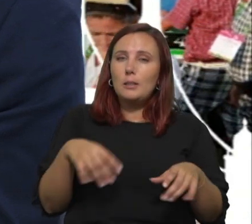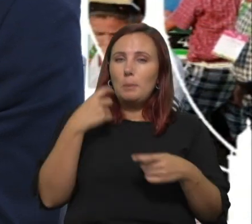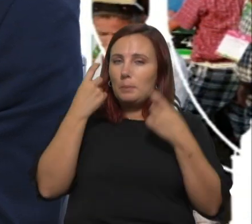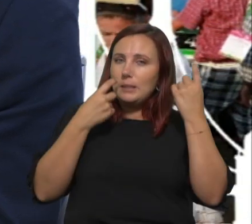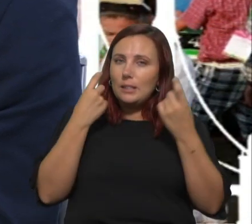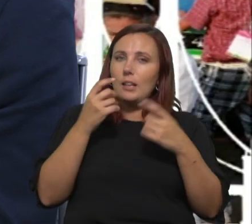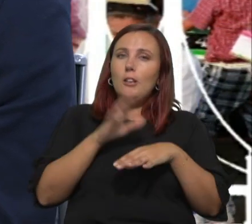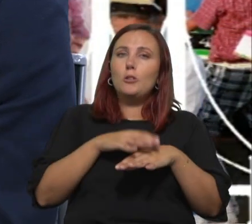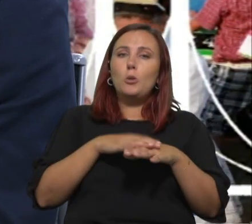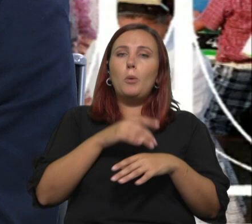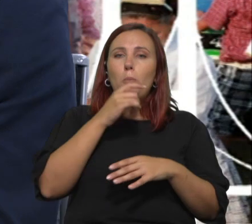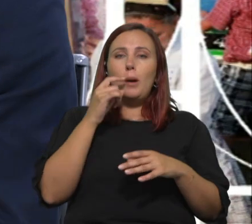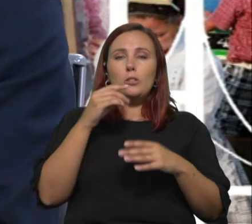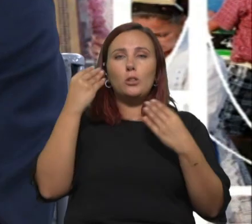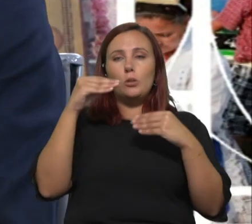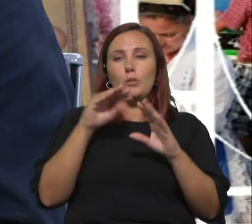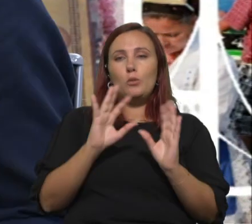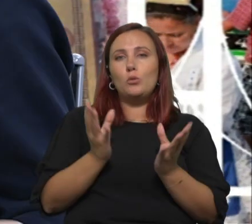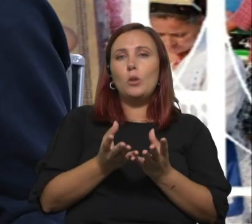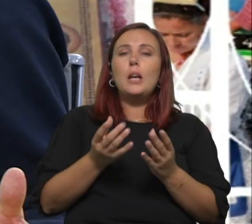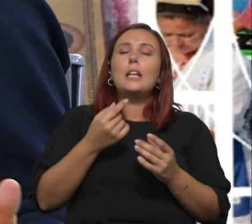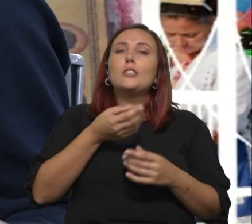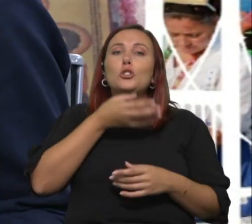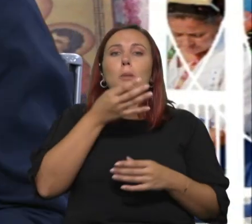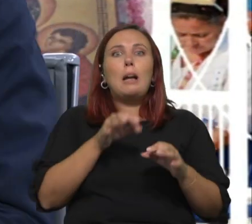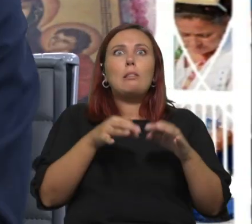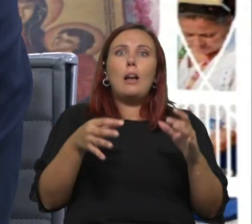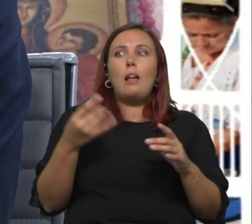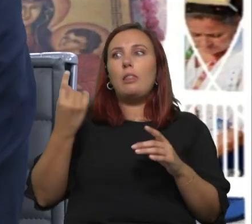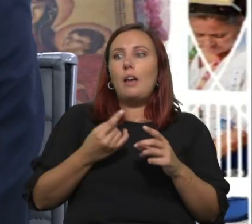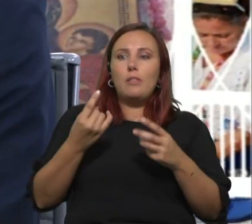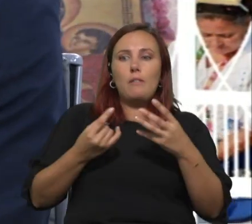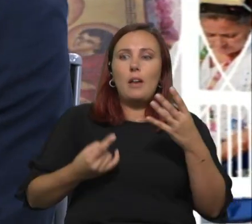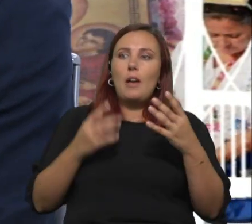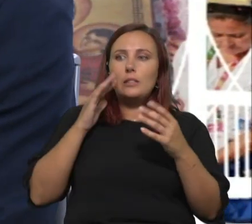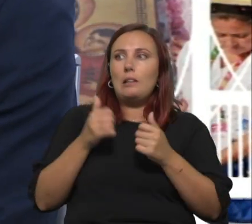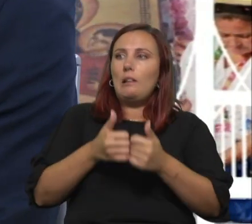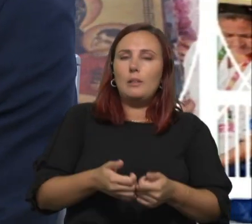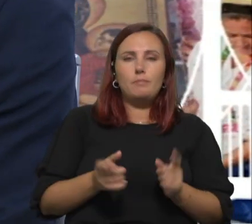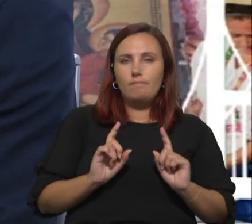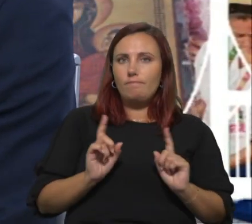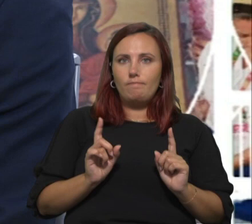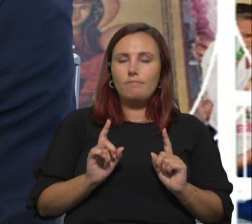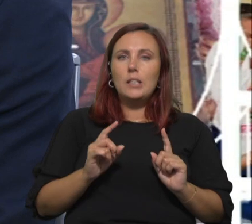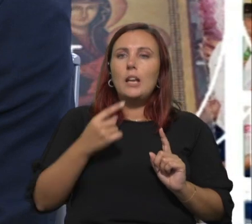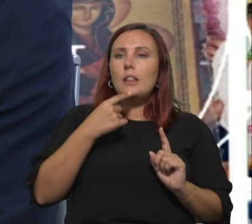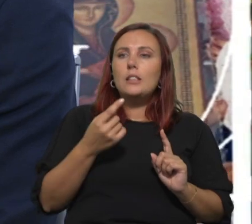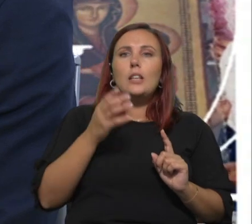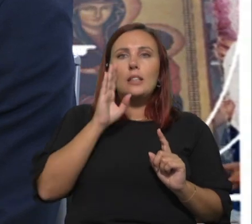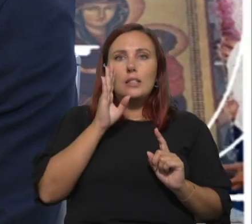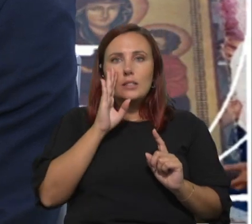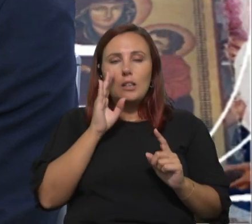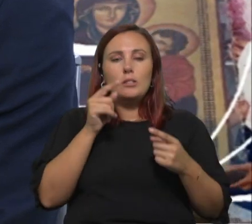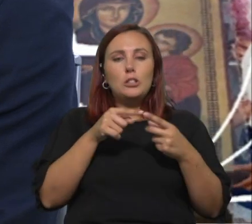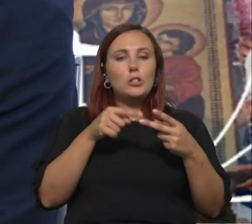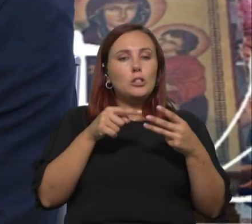Pacto Educativo Global não nos traz um modus operandi, não nos diz devem fazer desta maneira, chama-nos ao propósito, não é? E